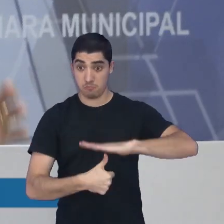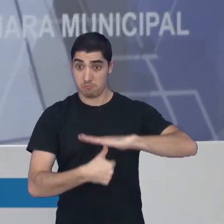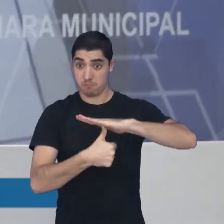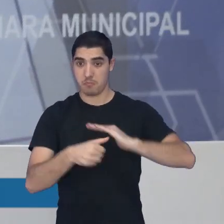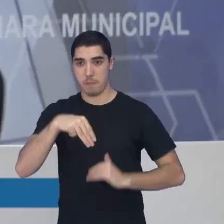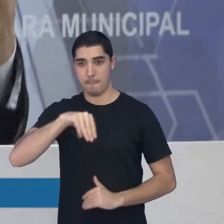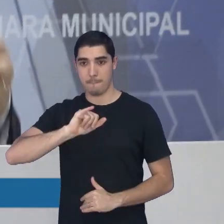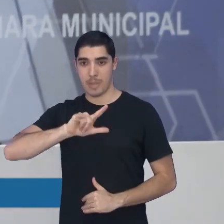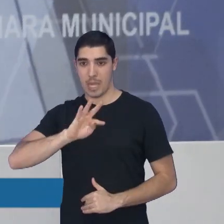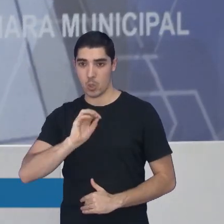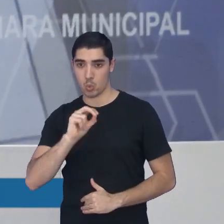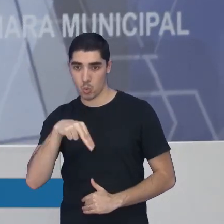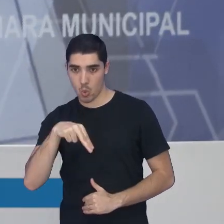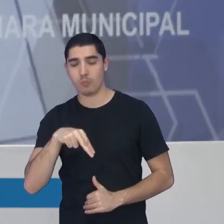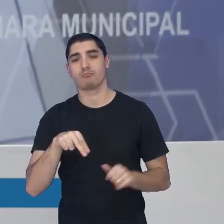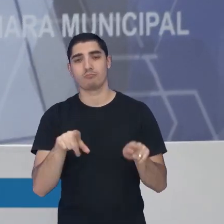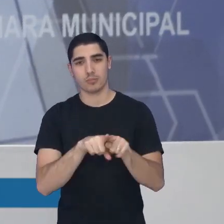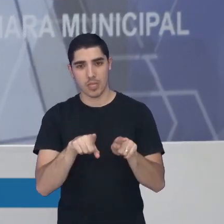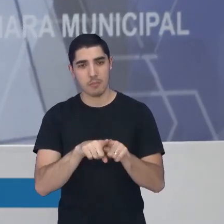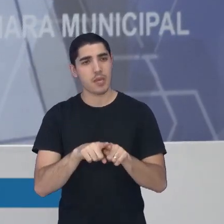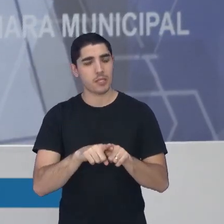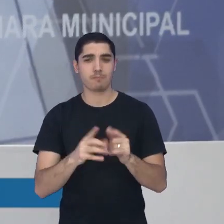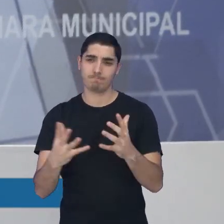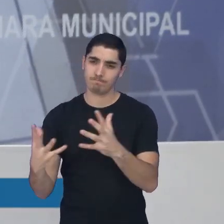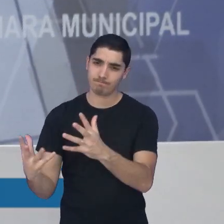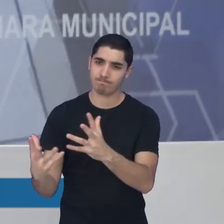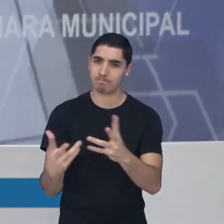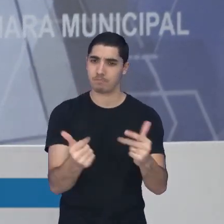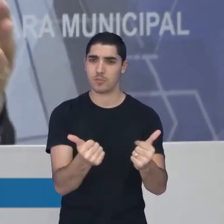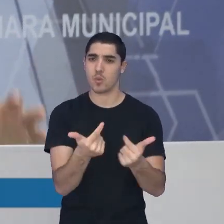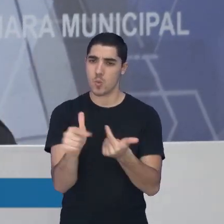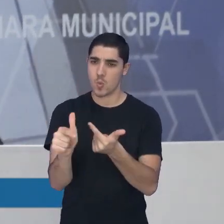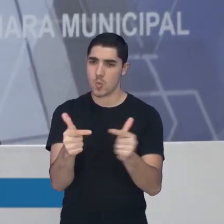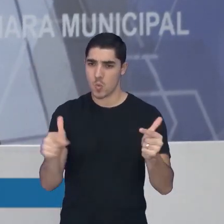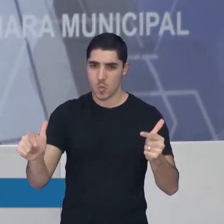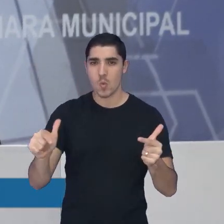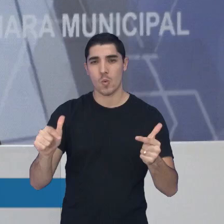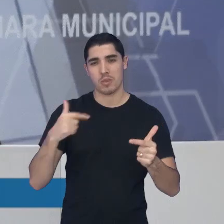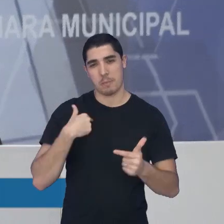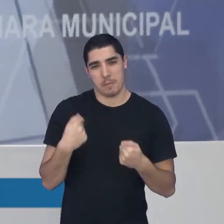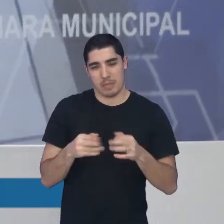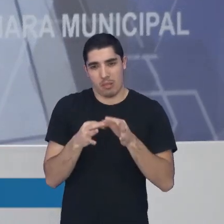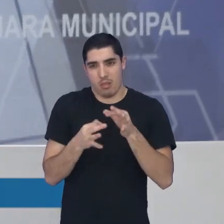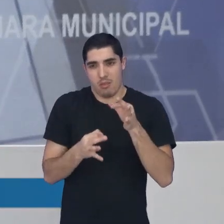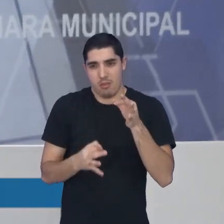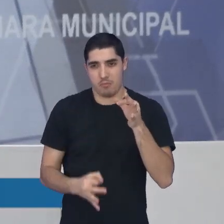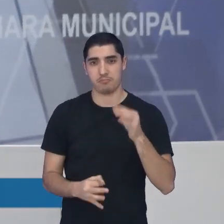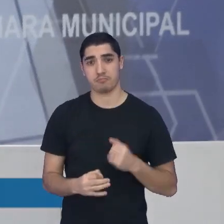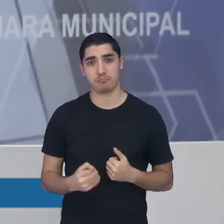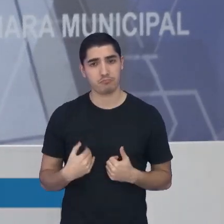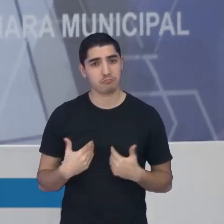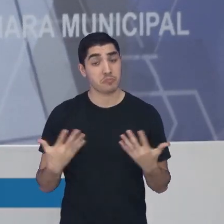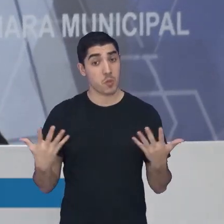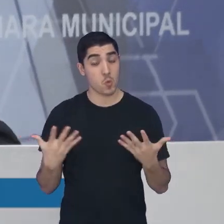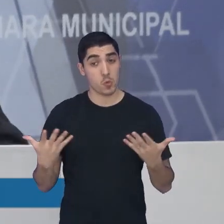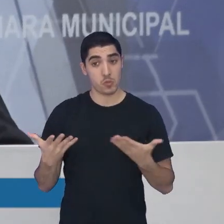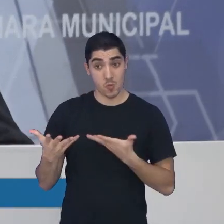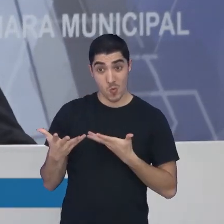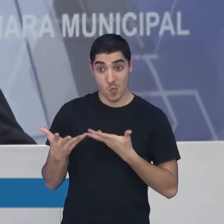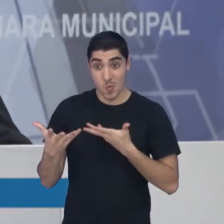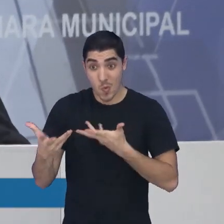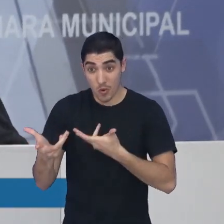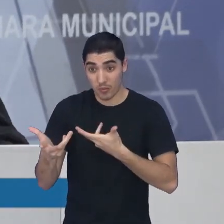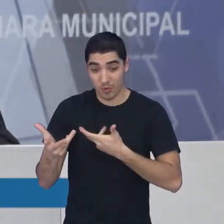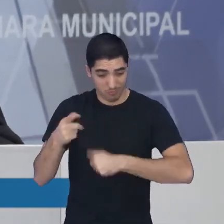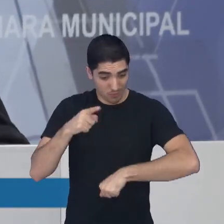Beltrame. Em nome de quem eu cumprimento todos os demais presentes, para não me prolongar muito. Fui convidado de última hora